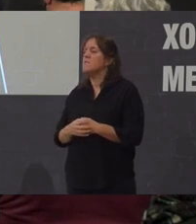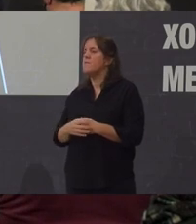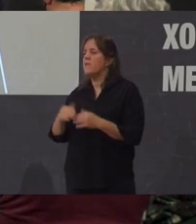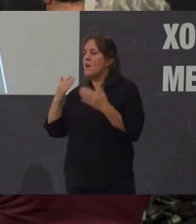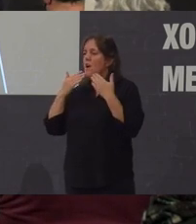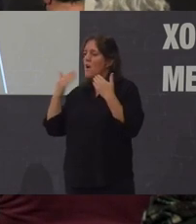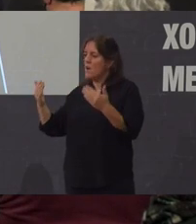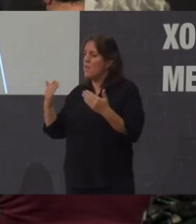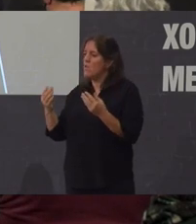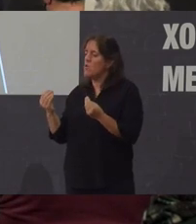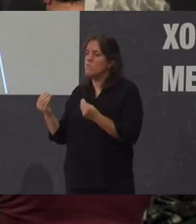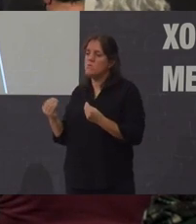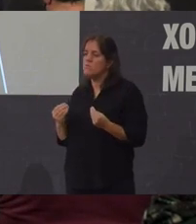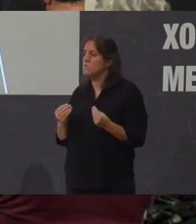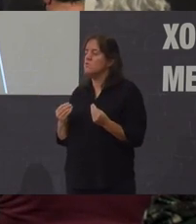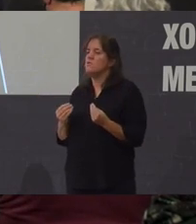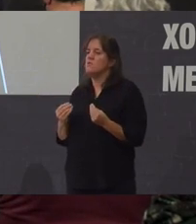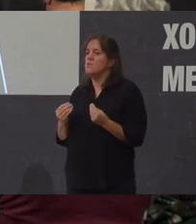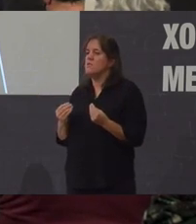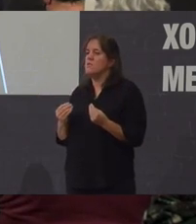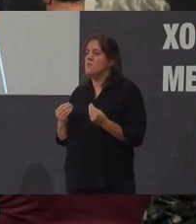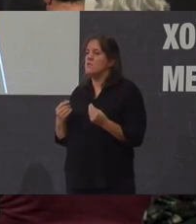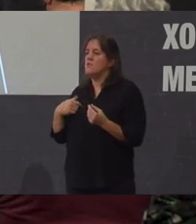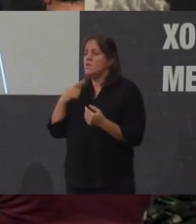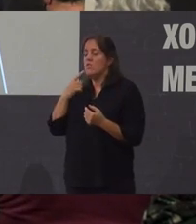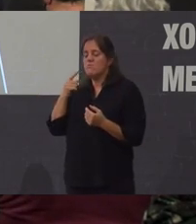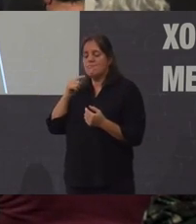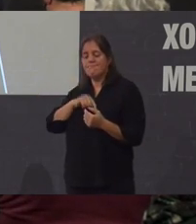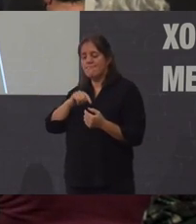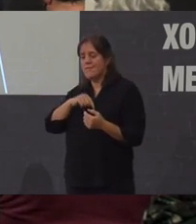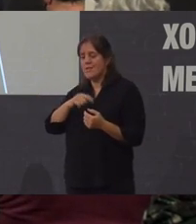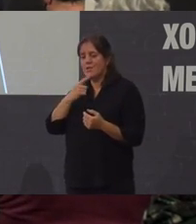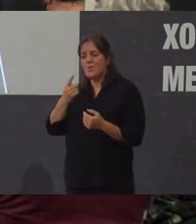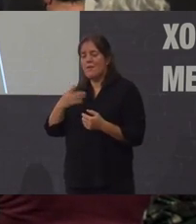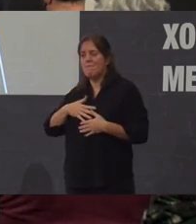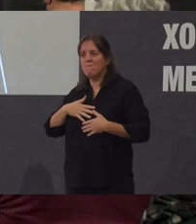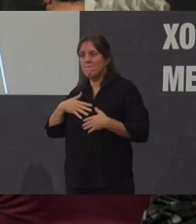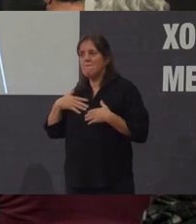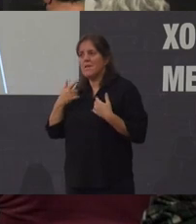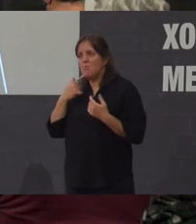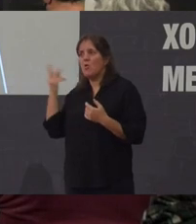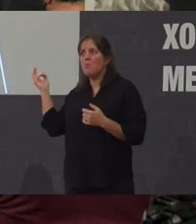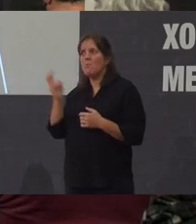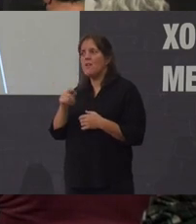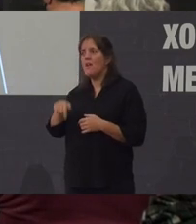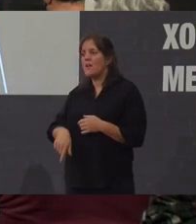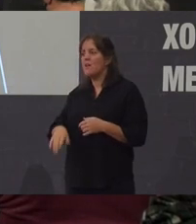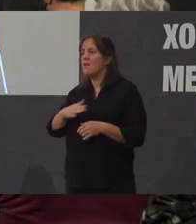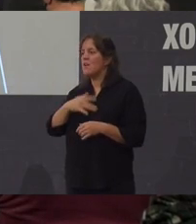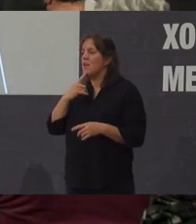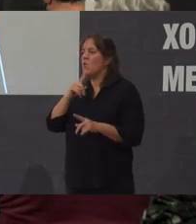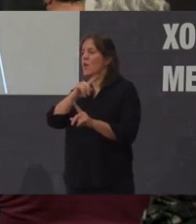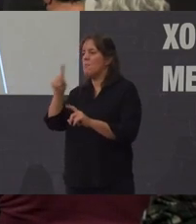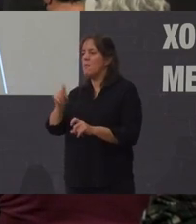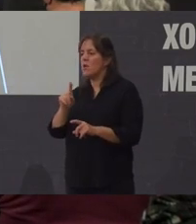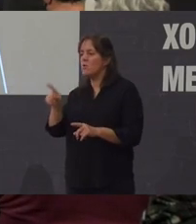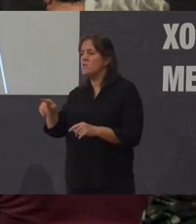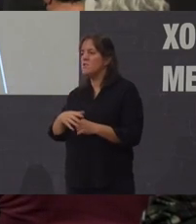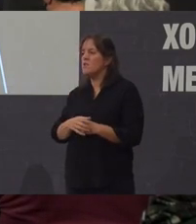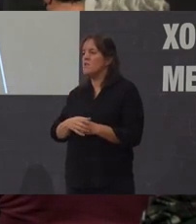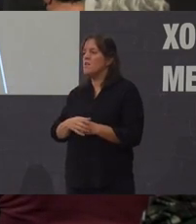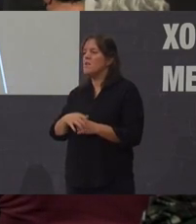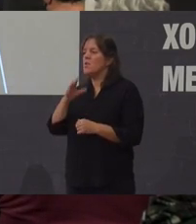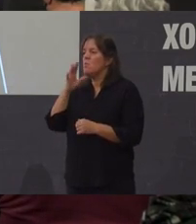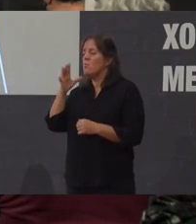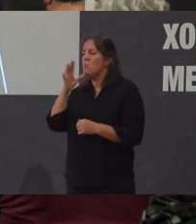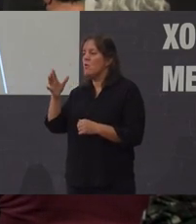Agradeço imenso e fico satisfeito de estar presente. Queria fazer uma pergunta,